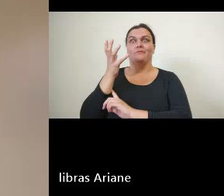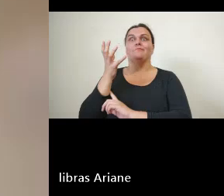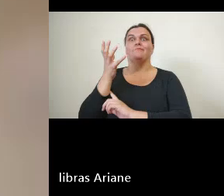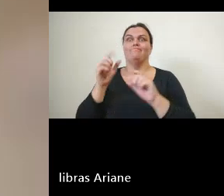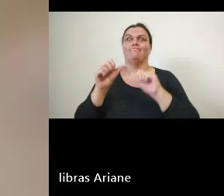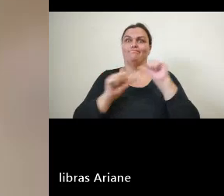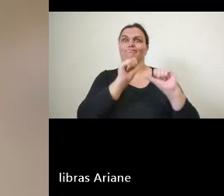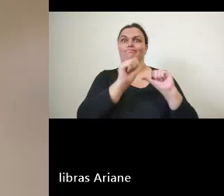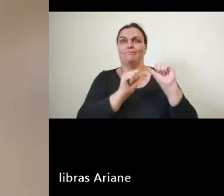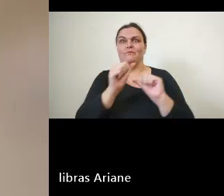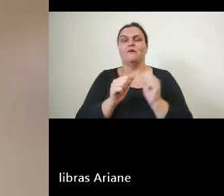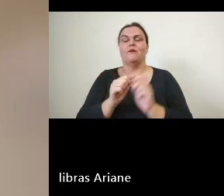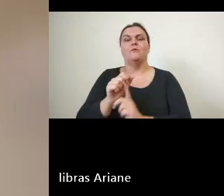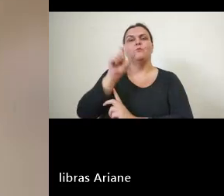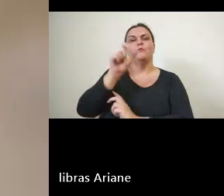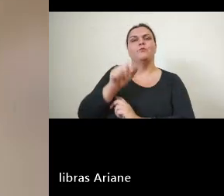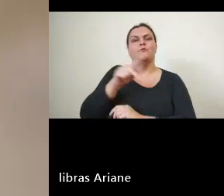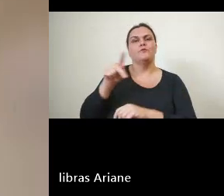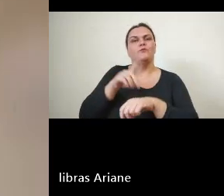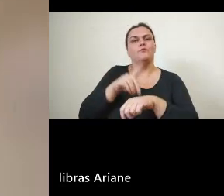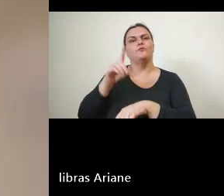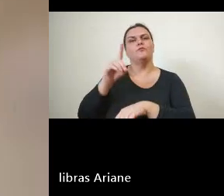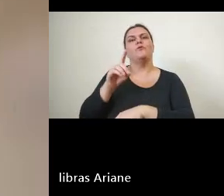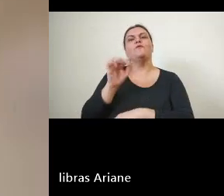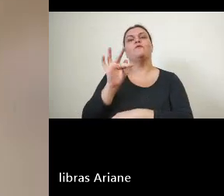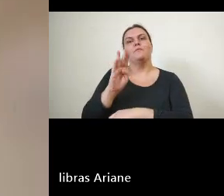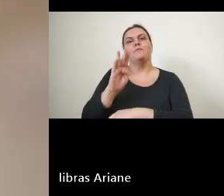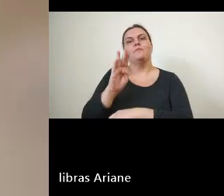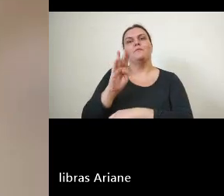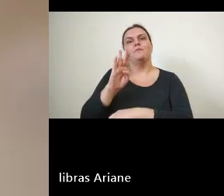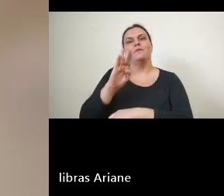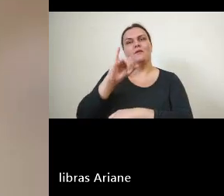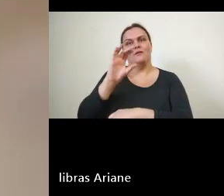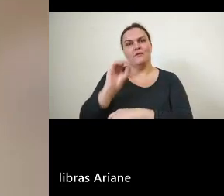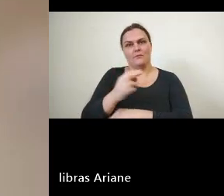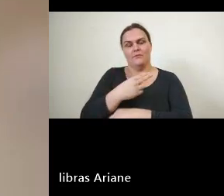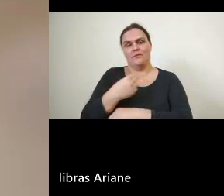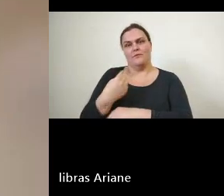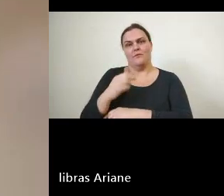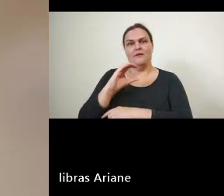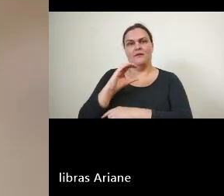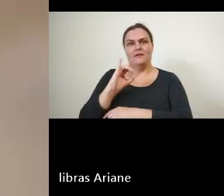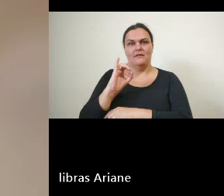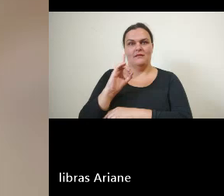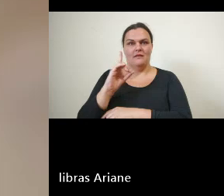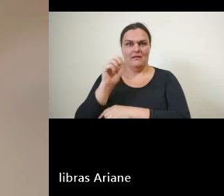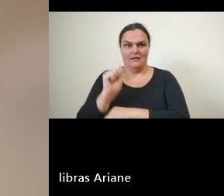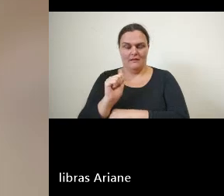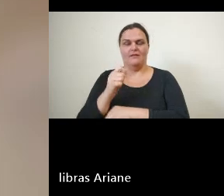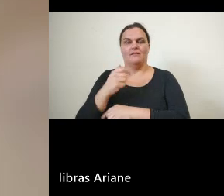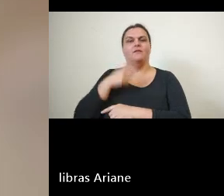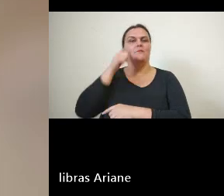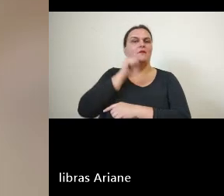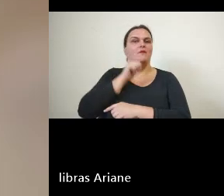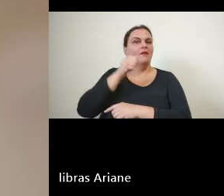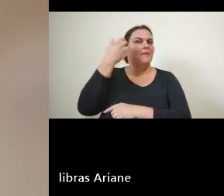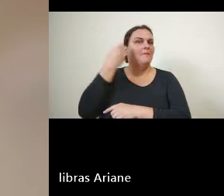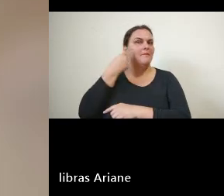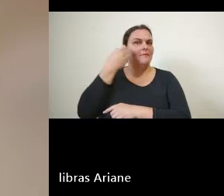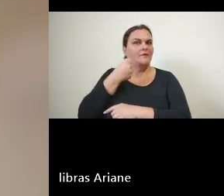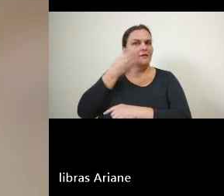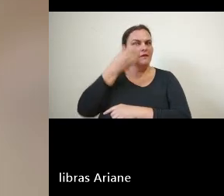Fábio Souto de Almeida. Meu nome é Cida Rangel. Eu sou mulher branca, cabelos presos, blusa gola alta